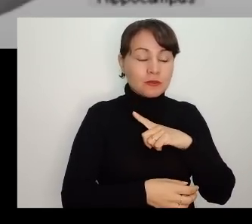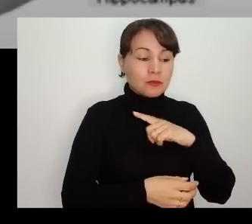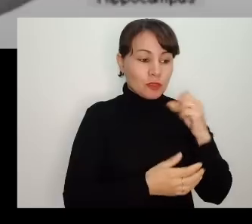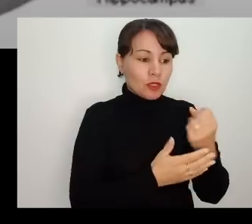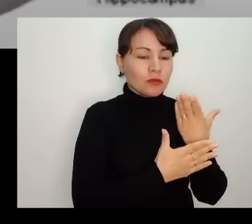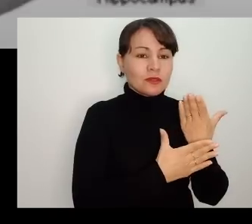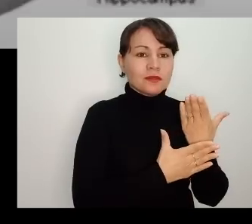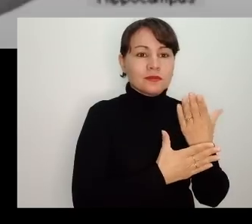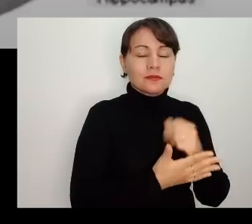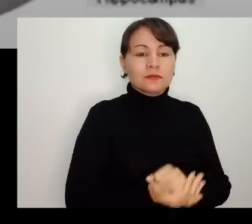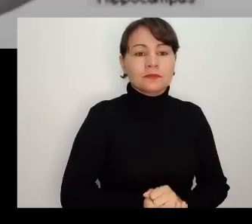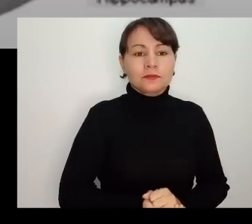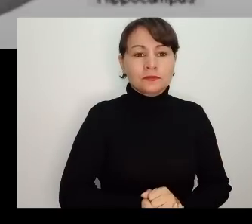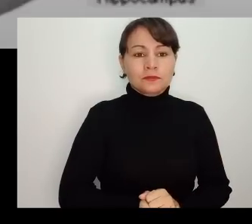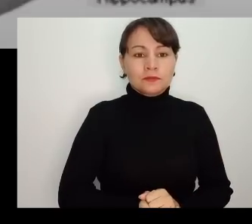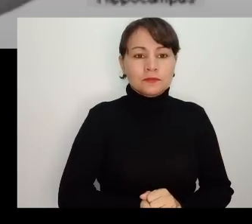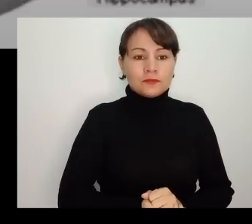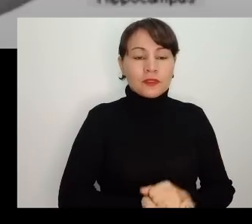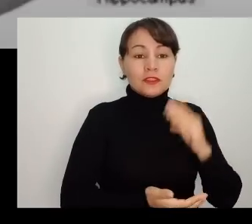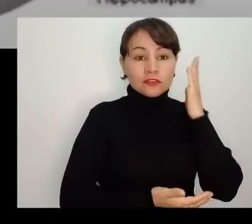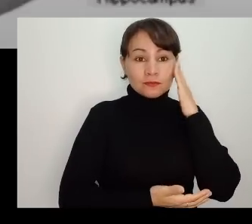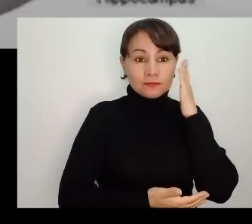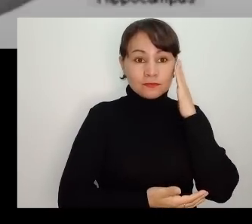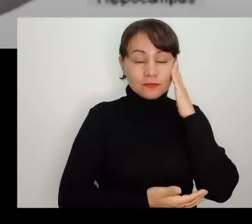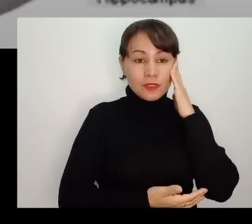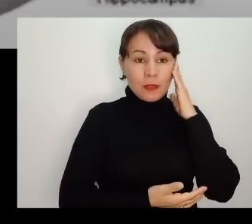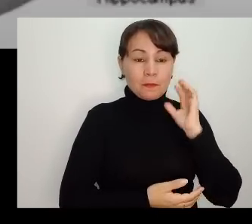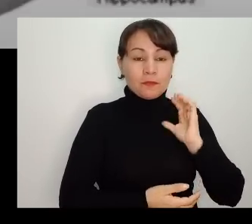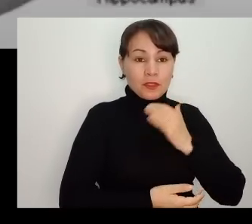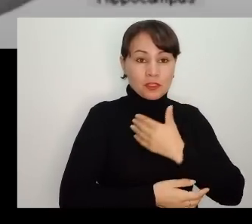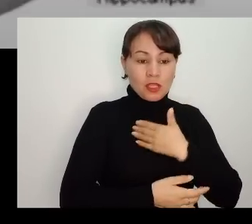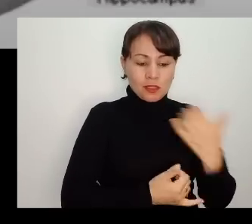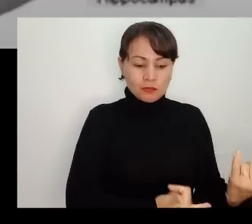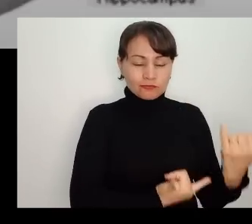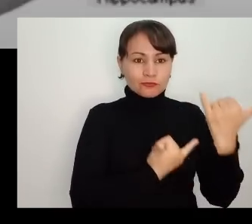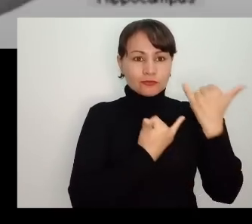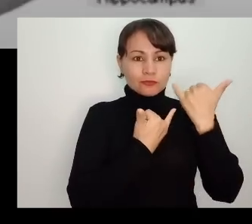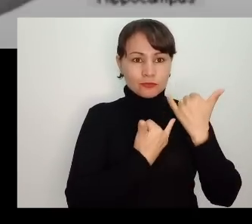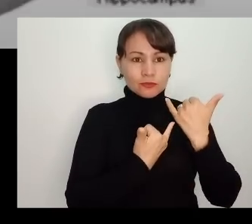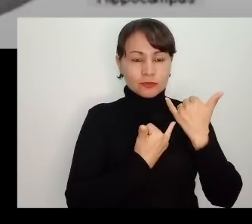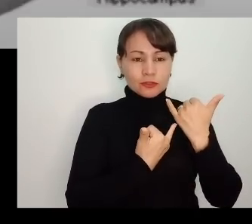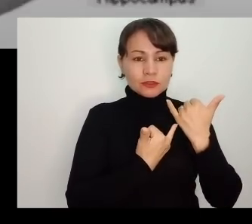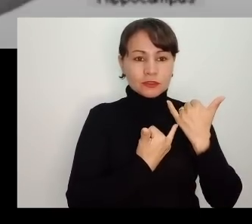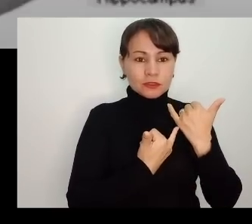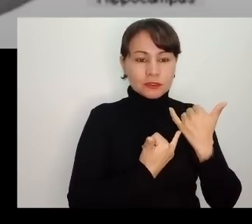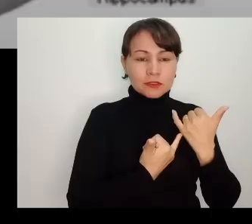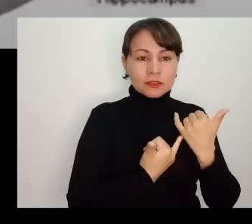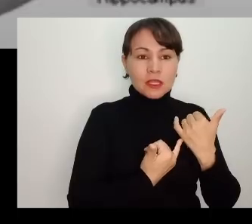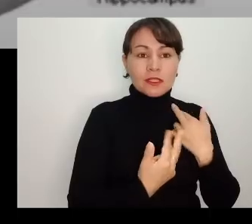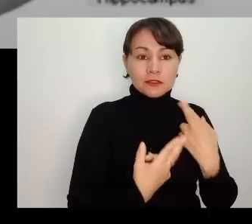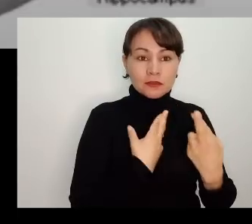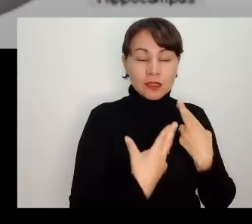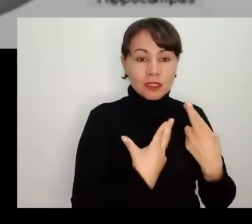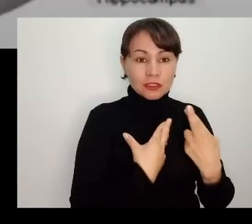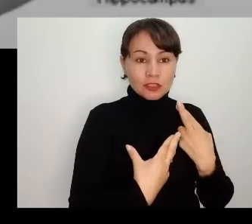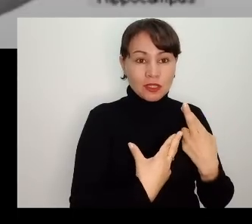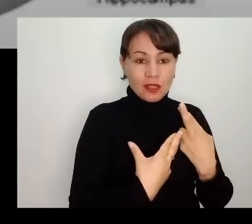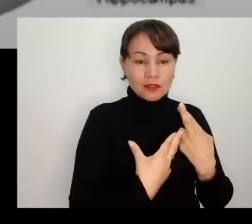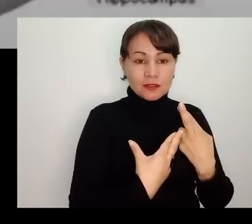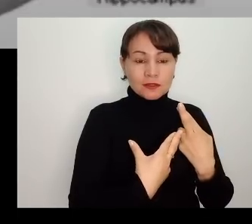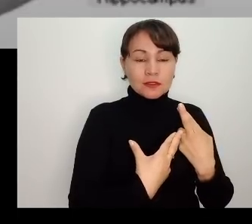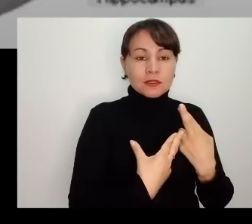via para que aconteça isso. Então, vocês já sabem que as nossas informações, elas